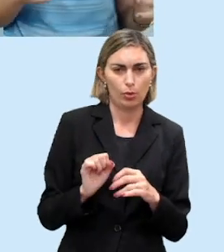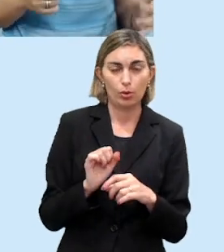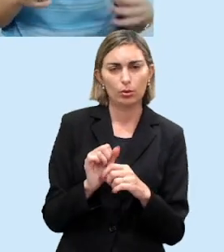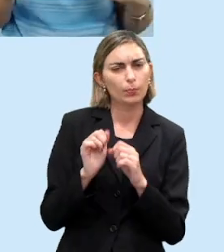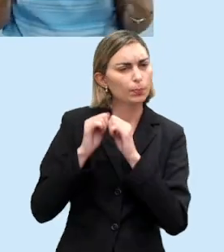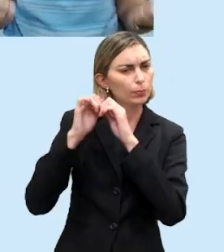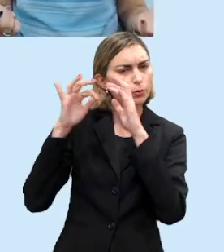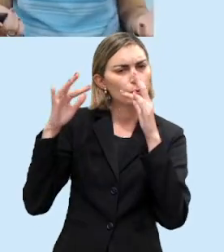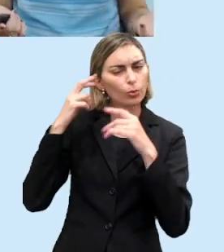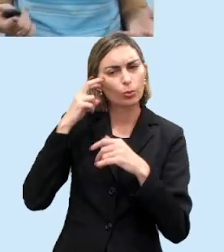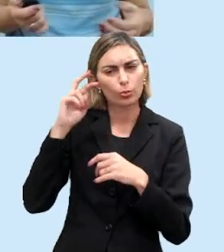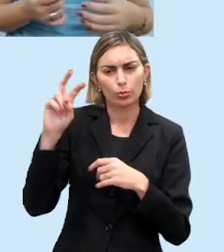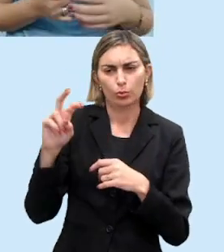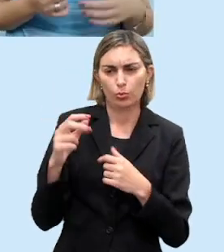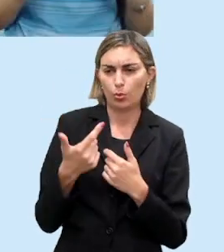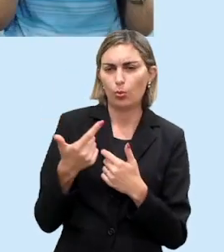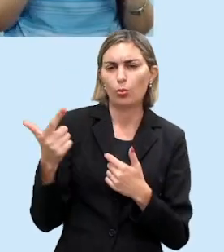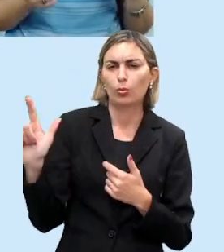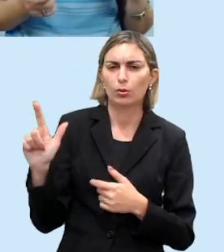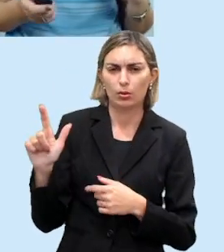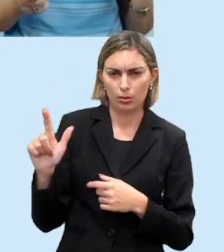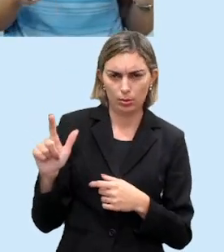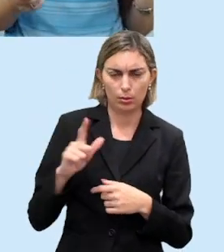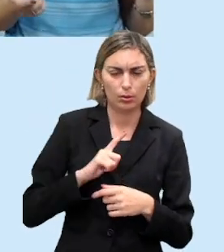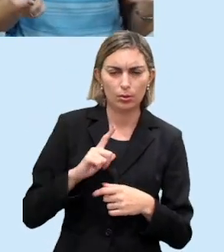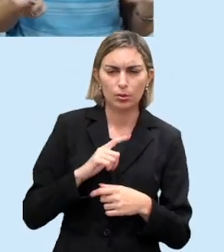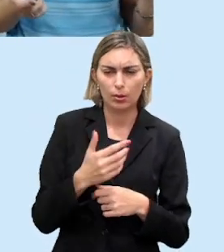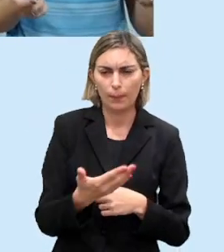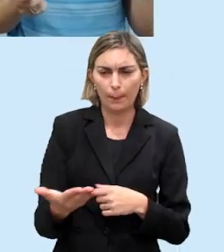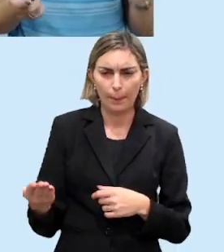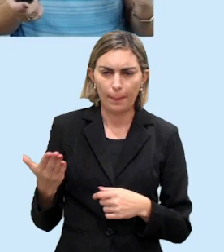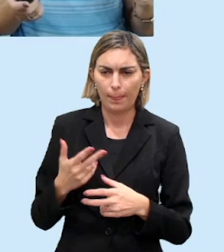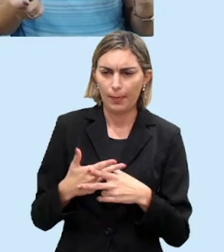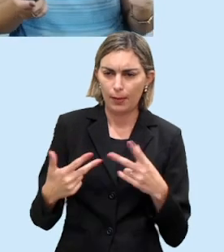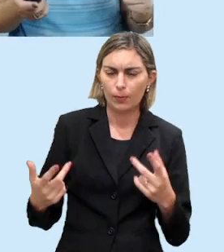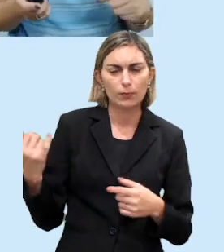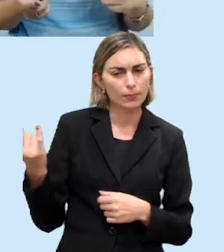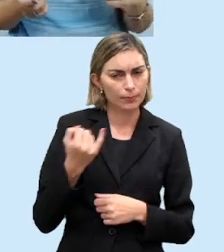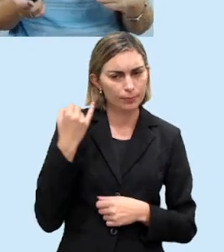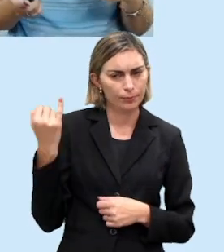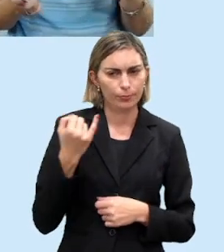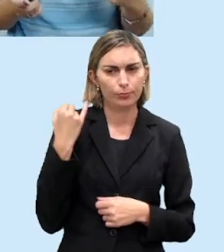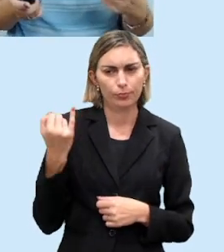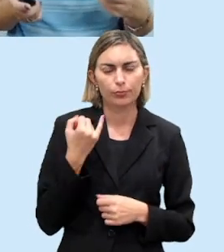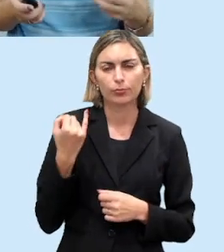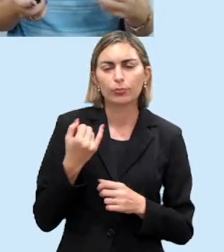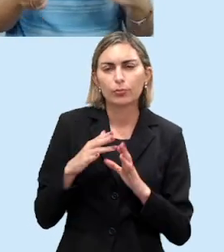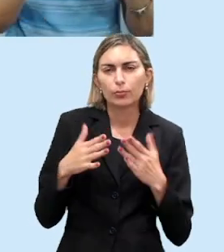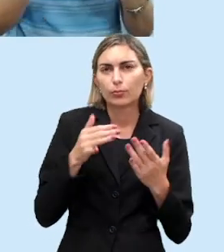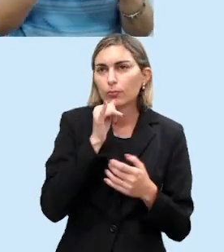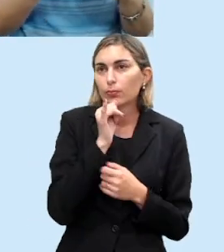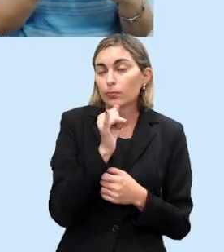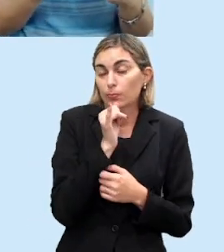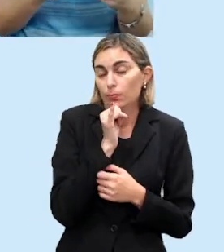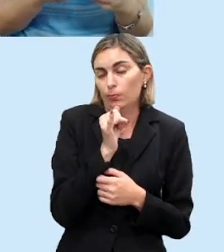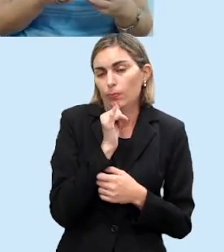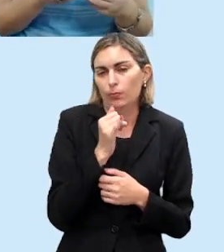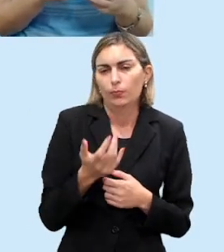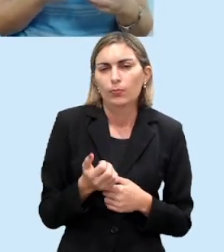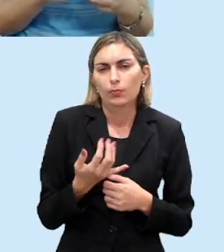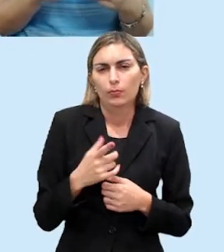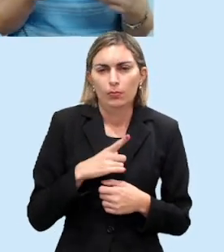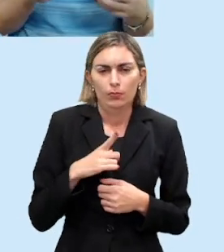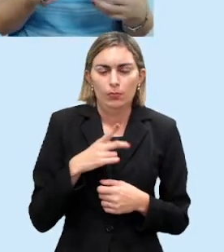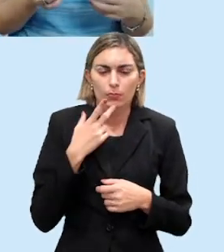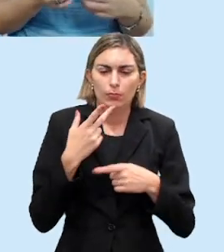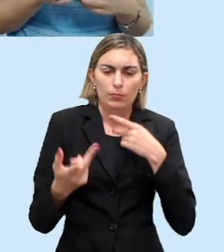uma cultura para outra, não é? Então, isso aí é altamente importante, não é? Então, por exemplo, quando a gente fala